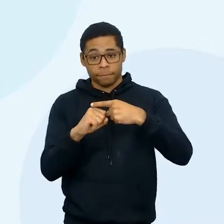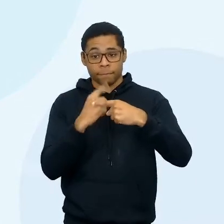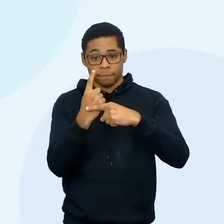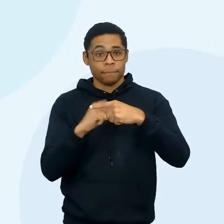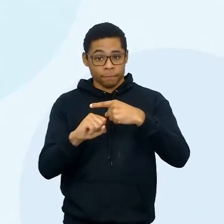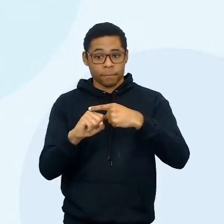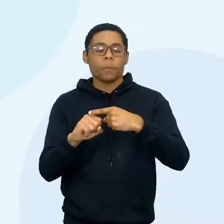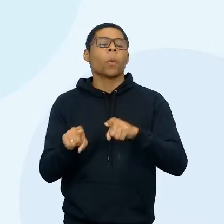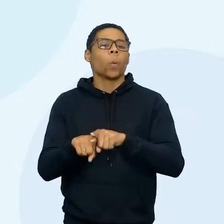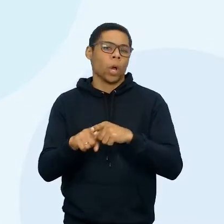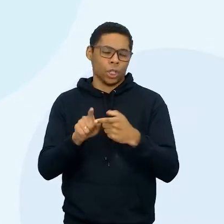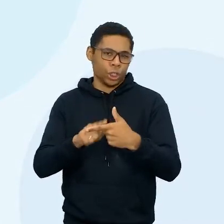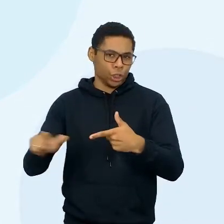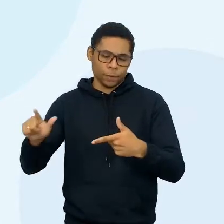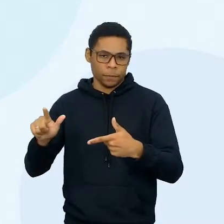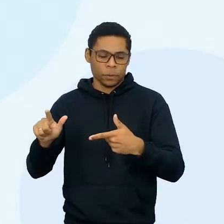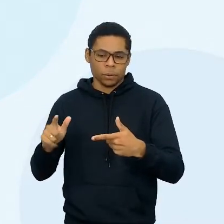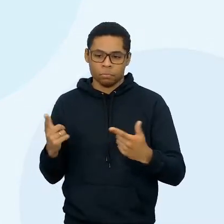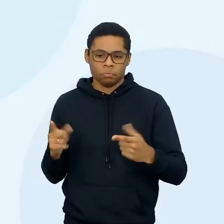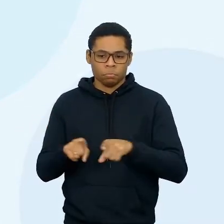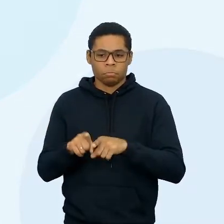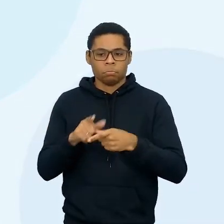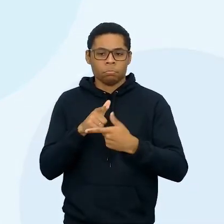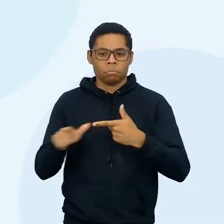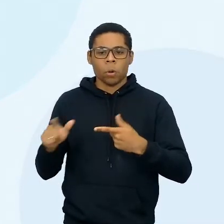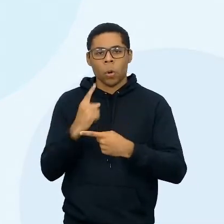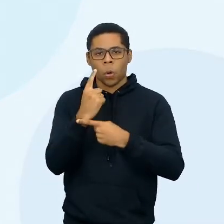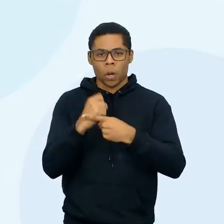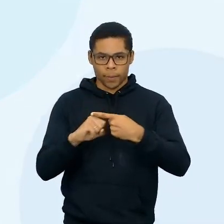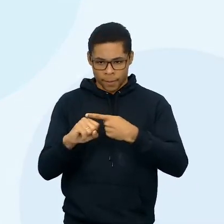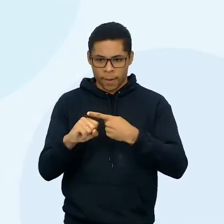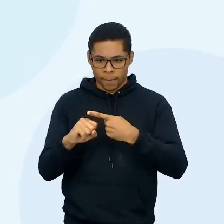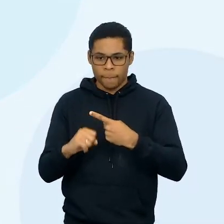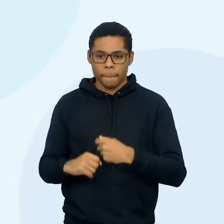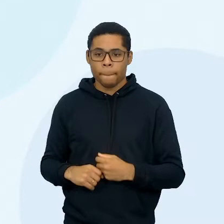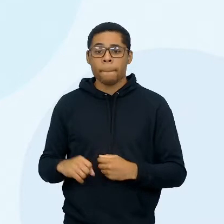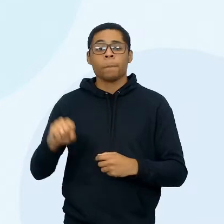que dividir, né? É dividir, então, na verdade,